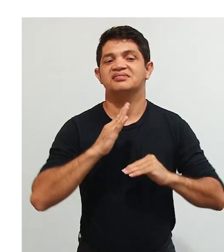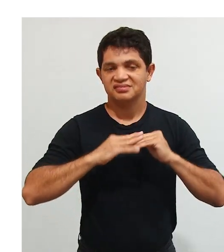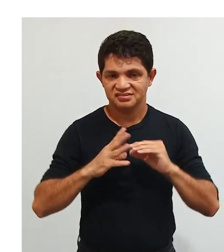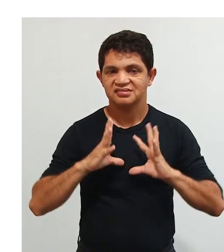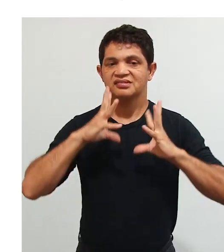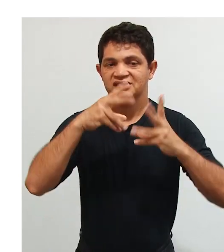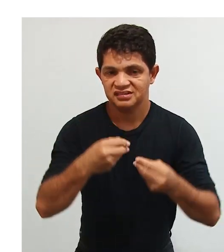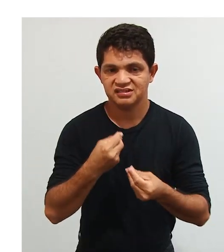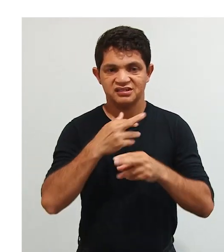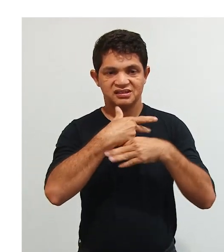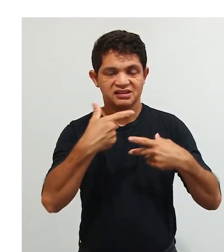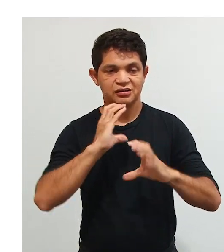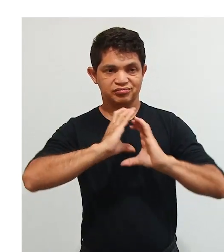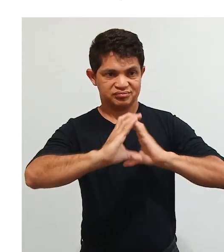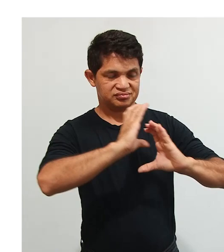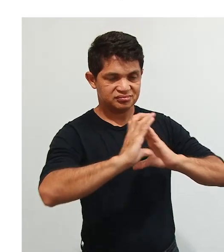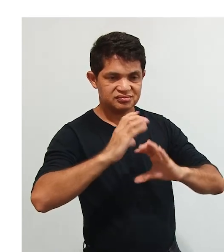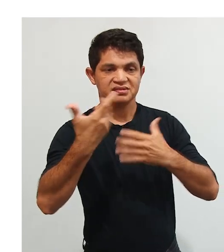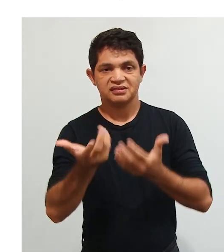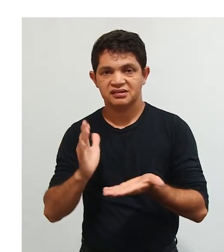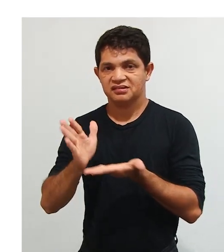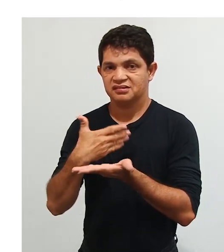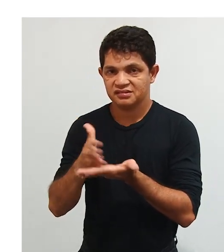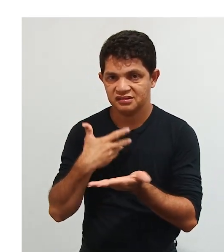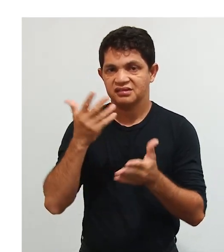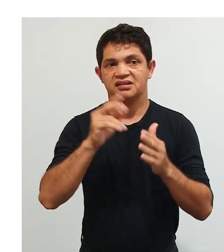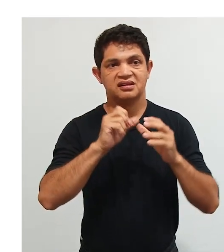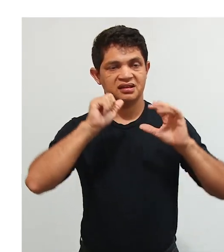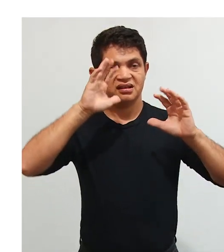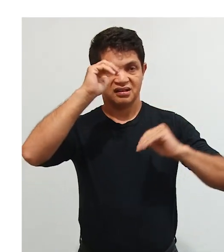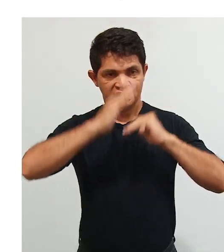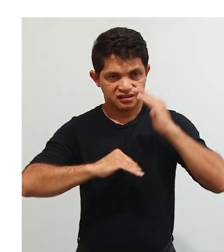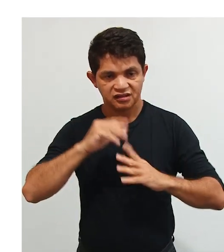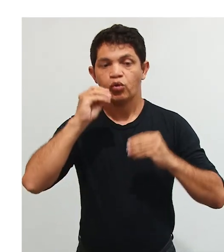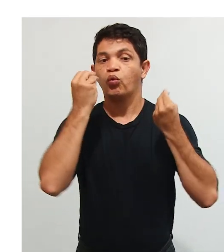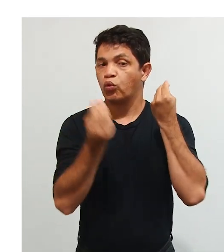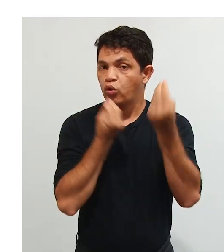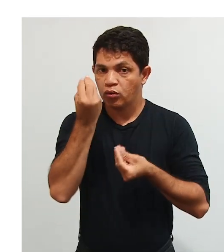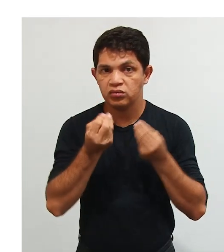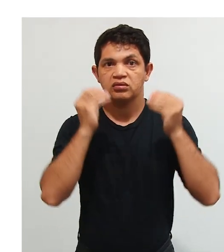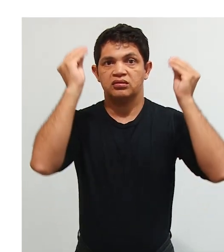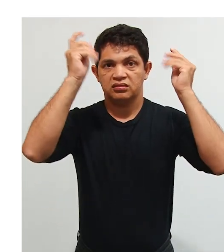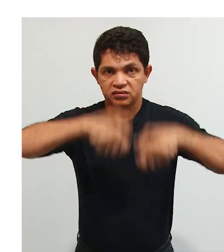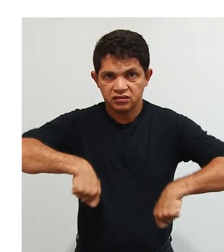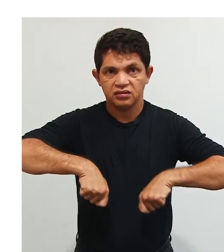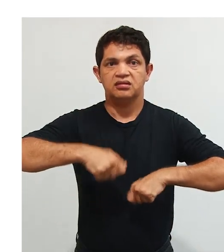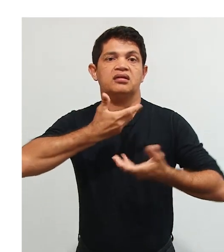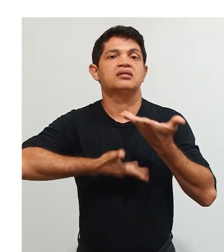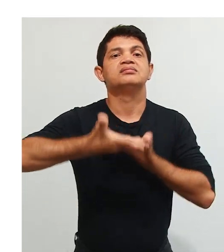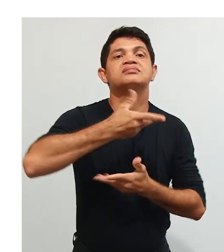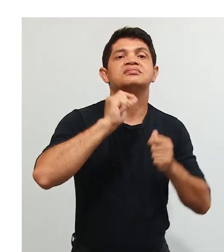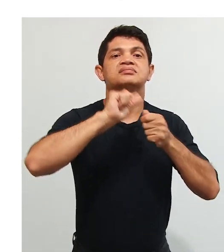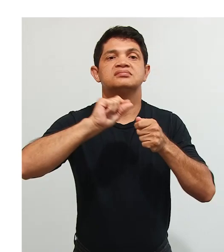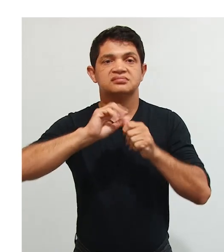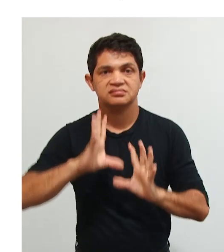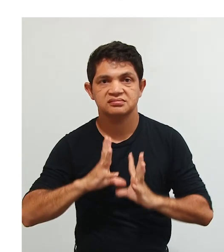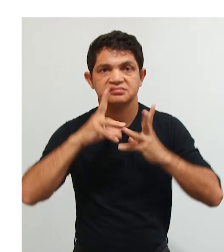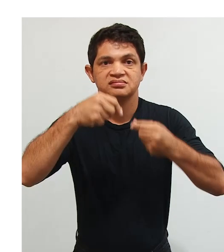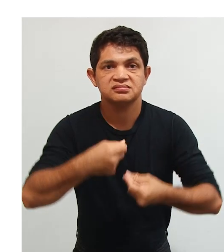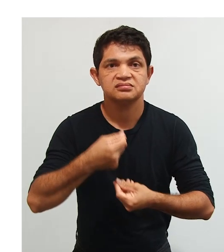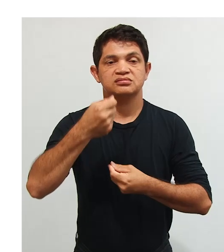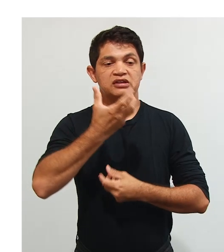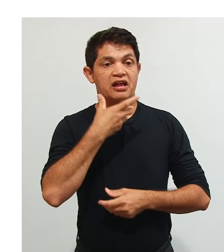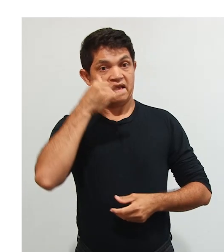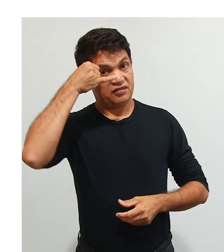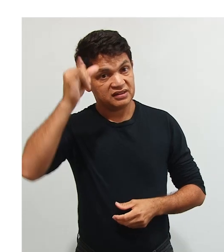eles tivessem uma comunicação mais assertiva, mas como nós falamos lá, aquele medo, né, de magoar